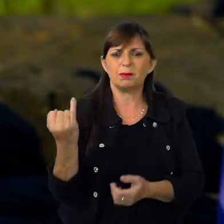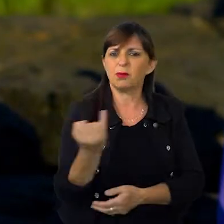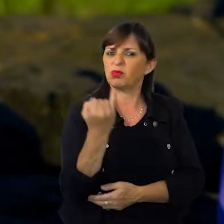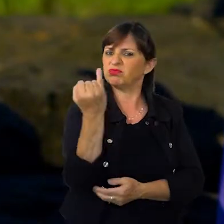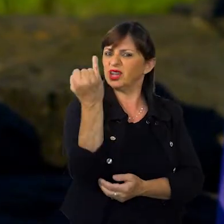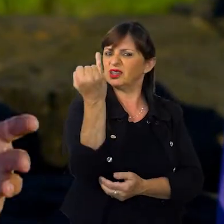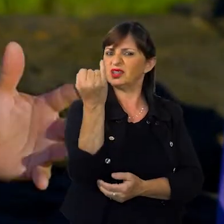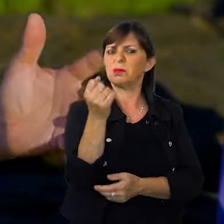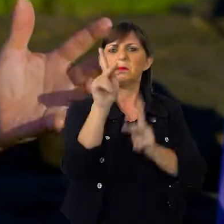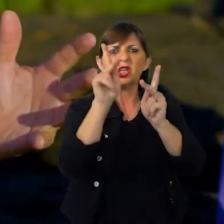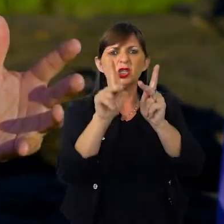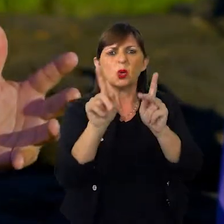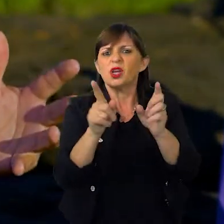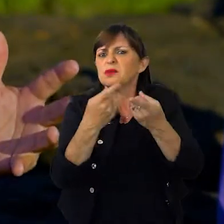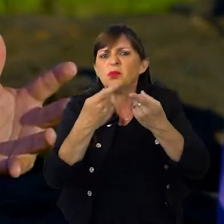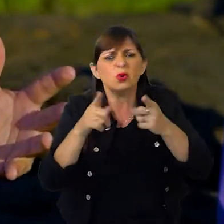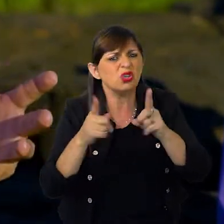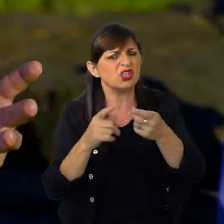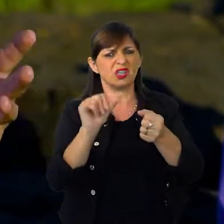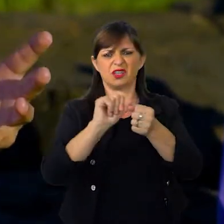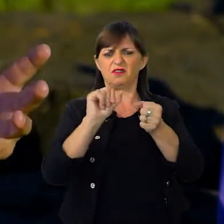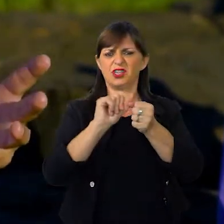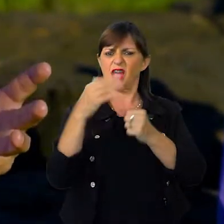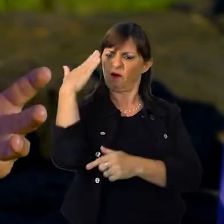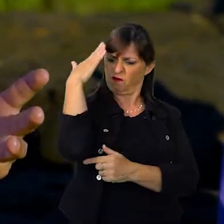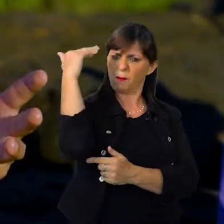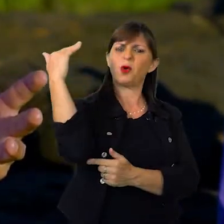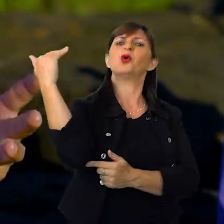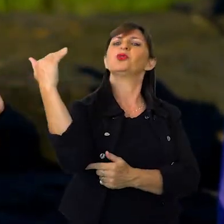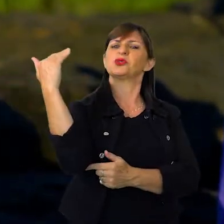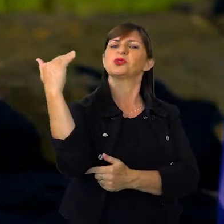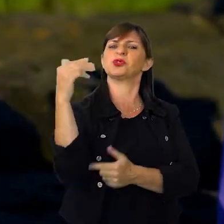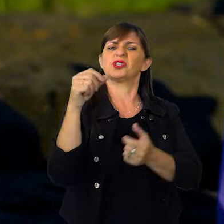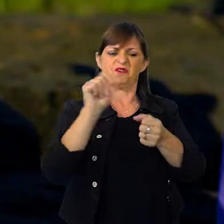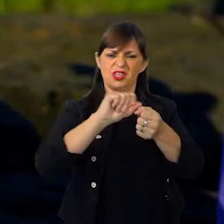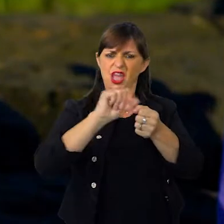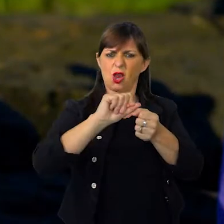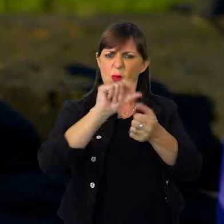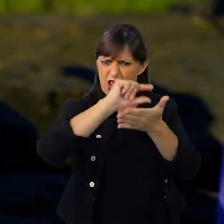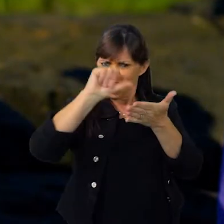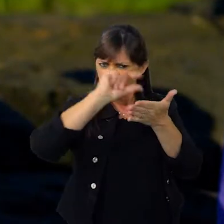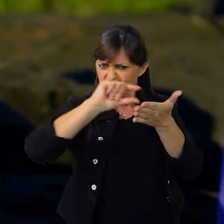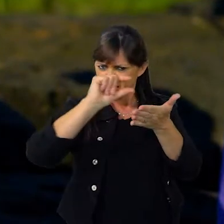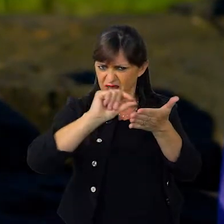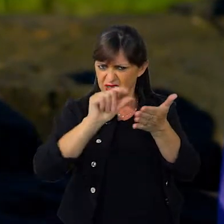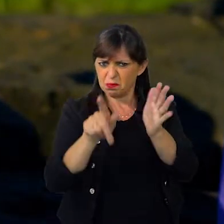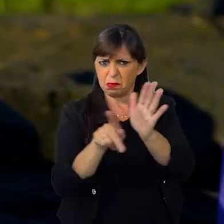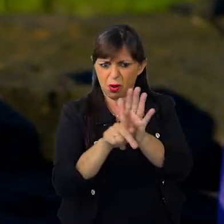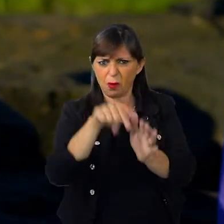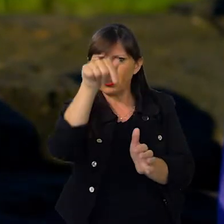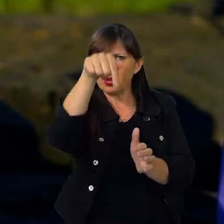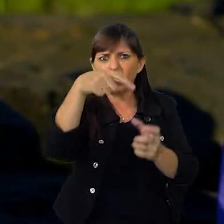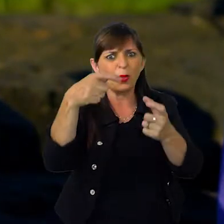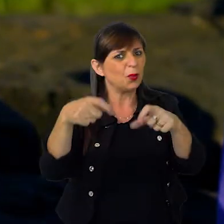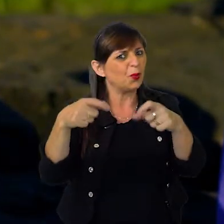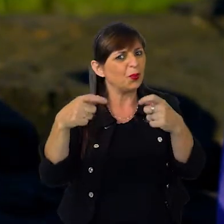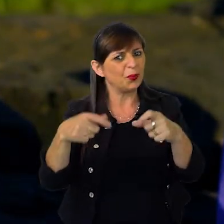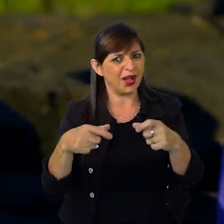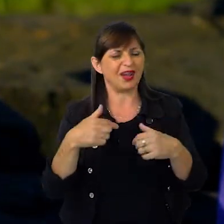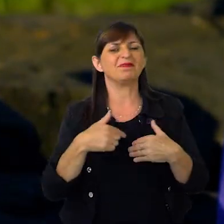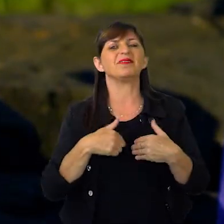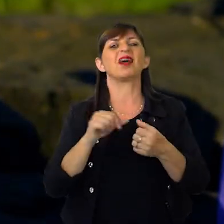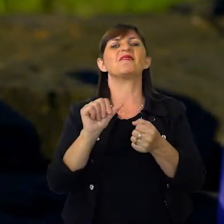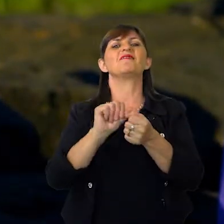e quando nós falamos no projeto revivendo a história dos balseiros do rio Uruguai então eu compus um